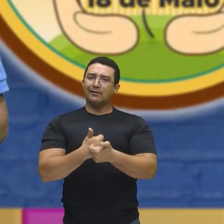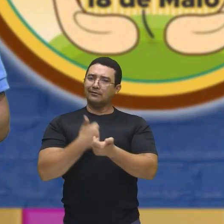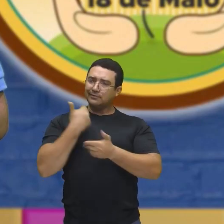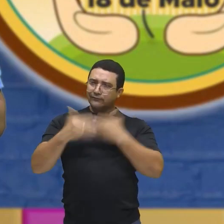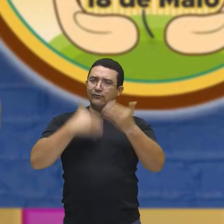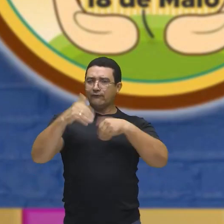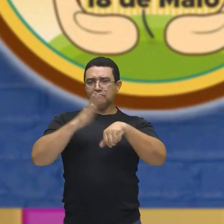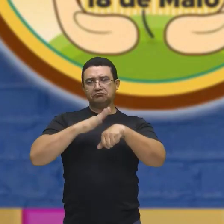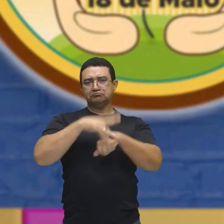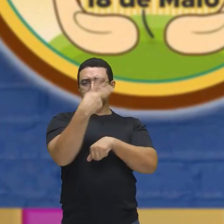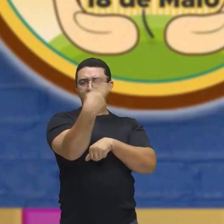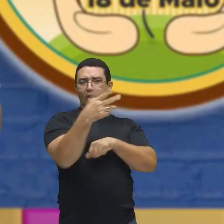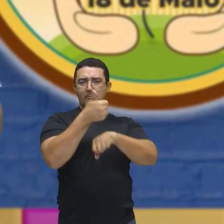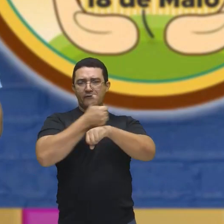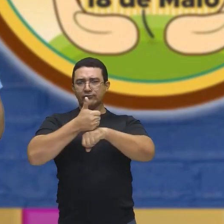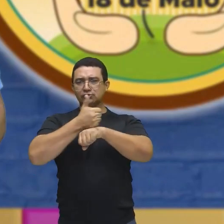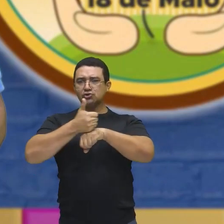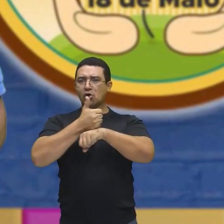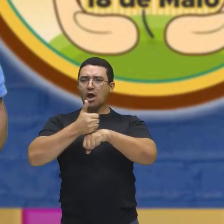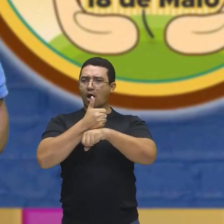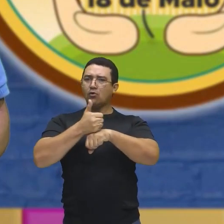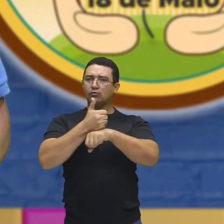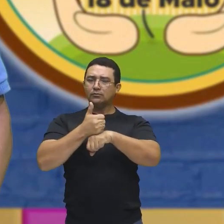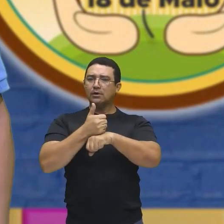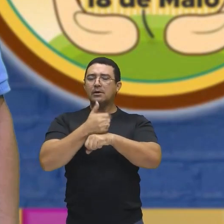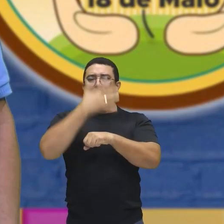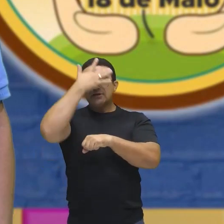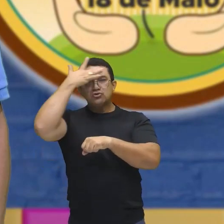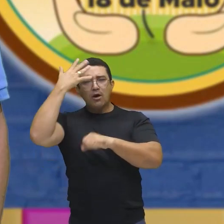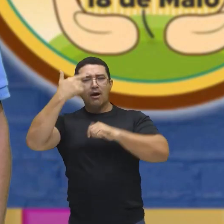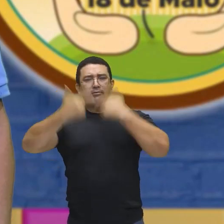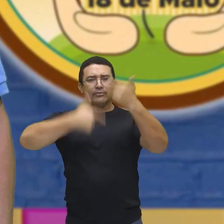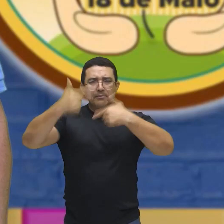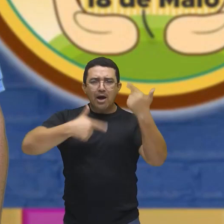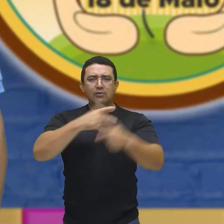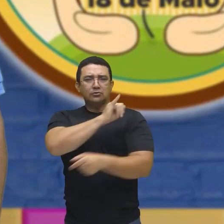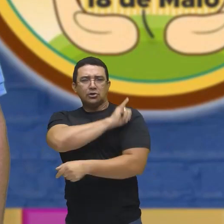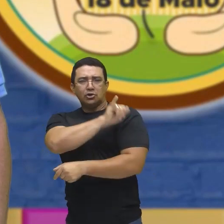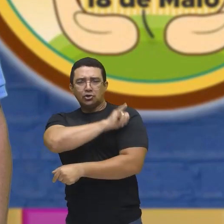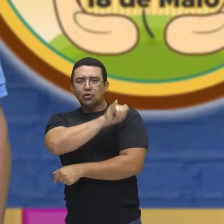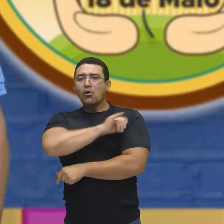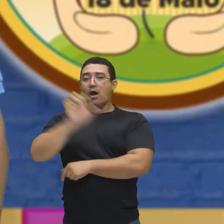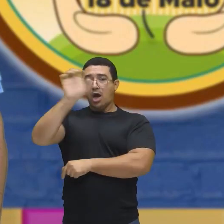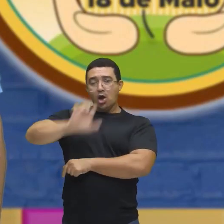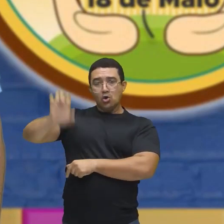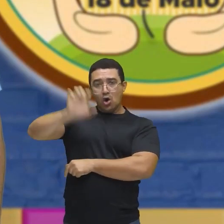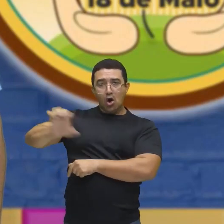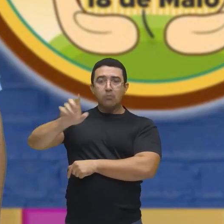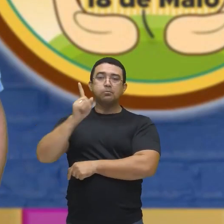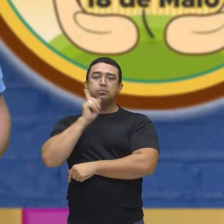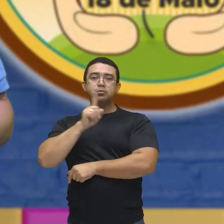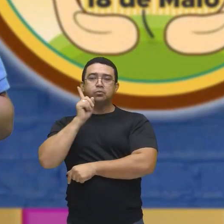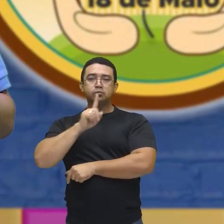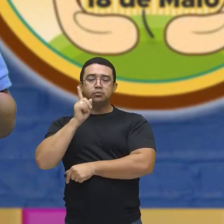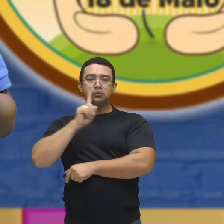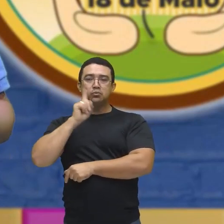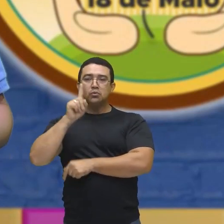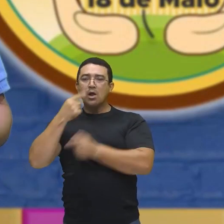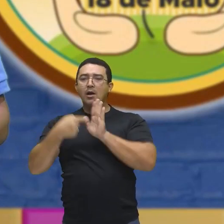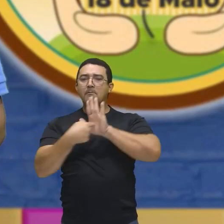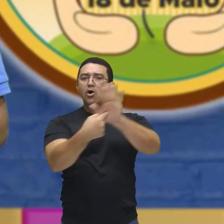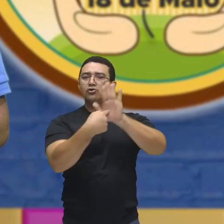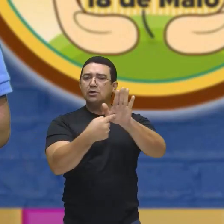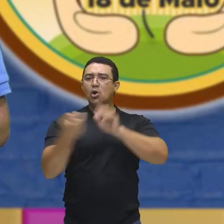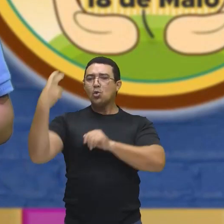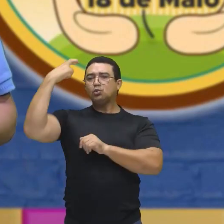habilidades. Quantos profissionais trabalham no Rio de Janeiro, na Europa, nos Estados Unidos, levando a cultura, trabalhando e